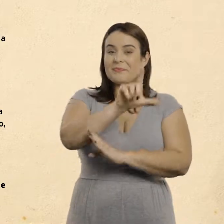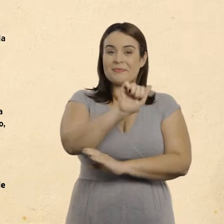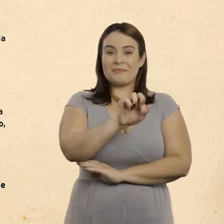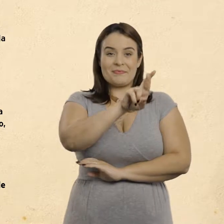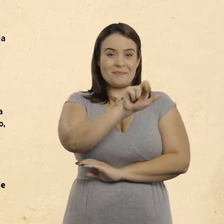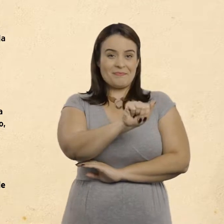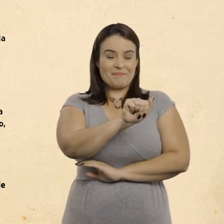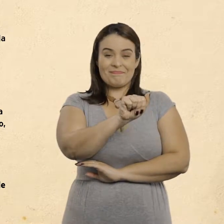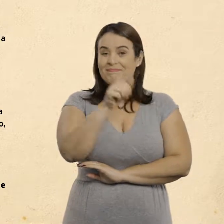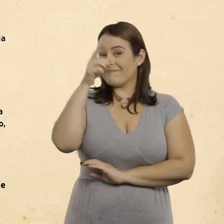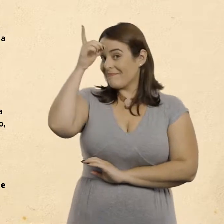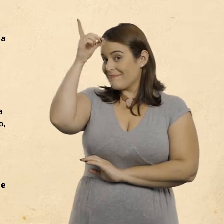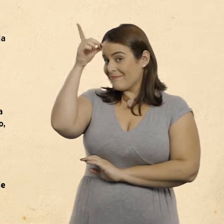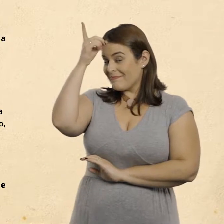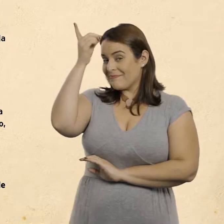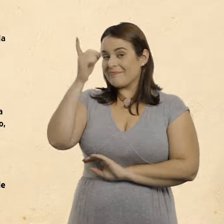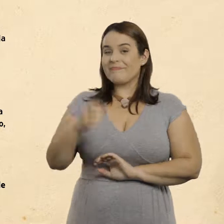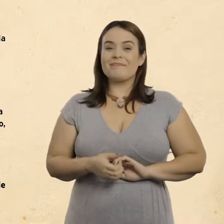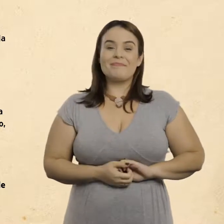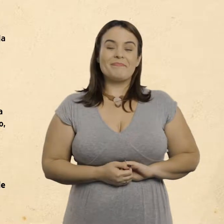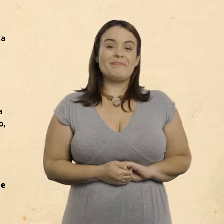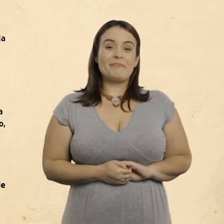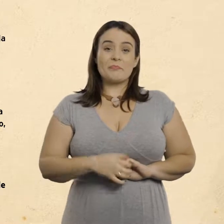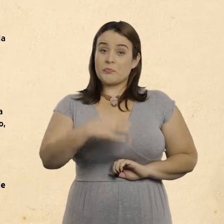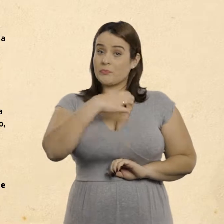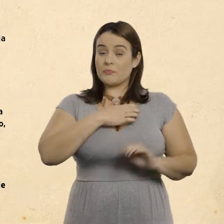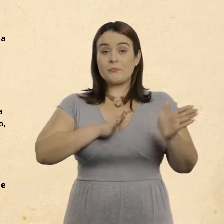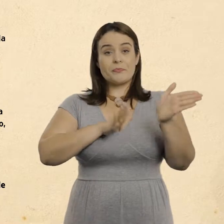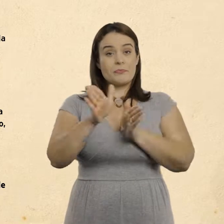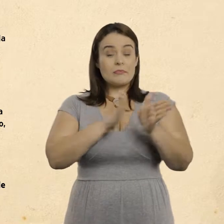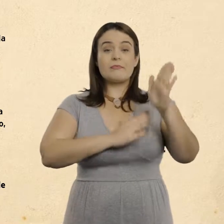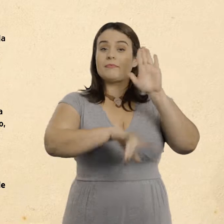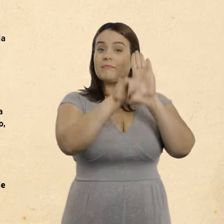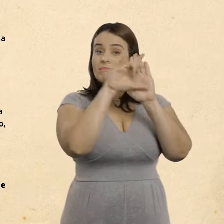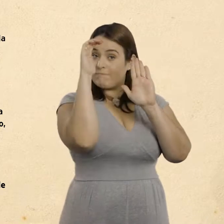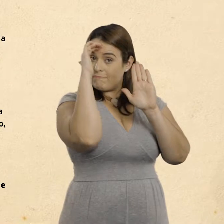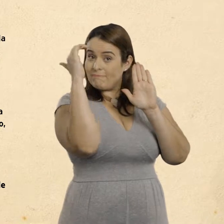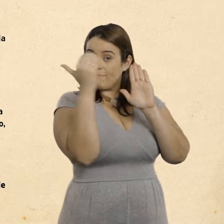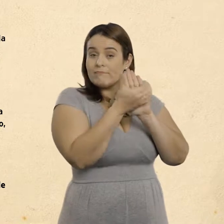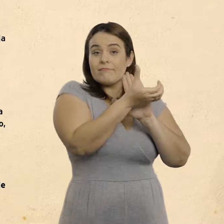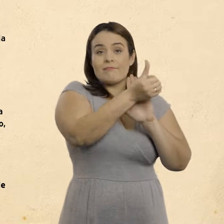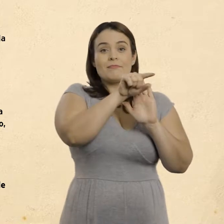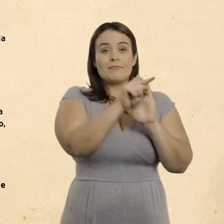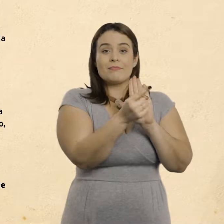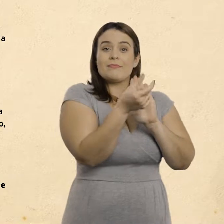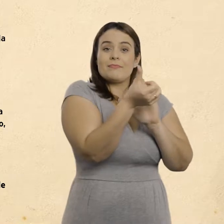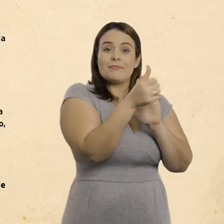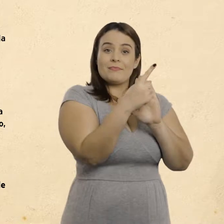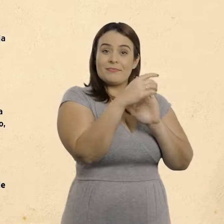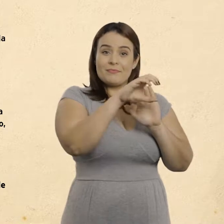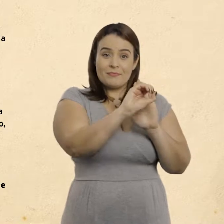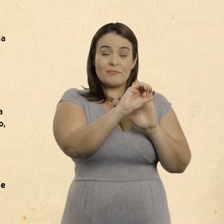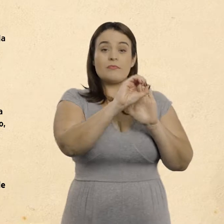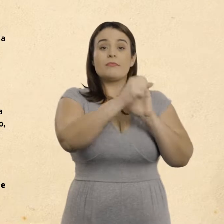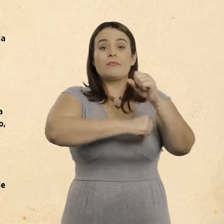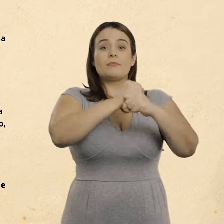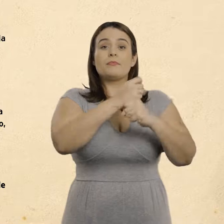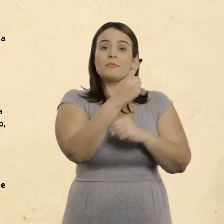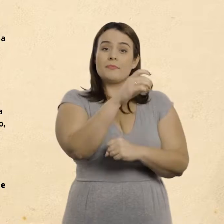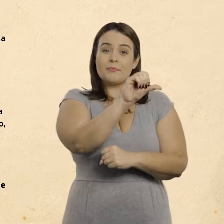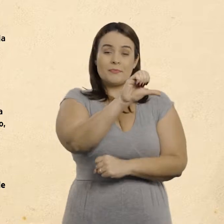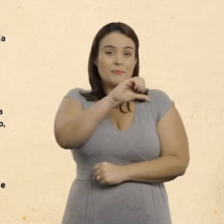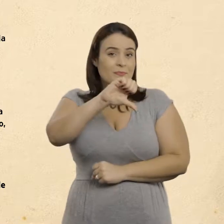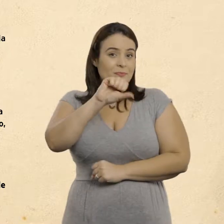Castoldi. Consultoria, Lara Souto Santana e Danilo Santos. Versão acessível executada nos termos da